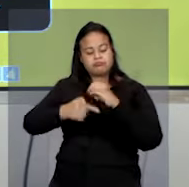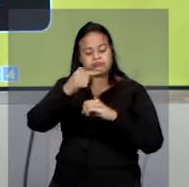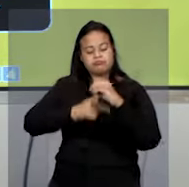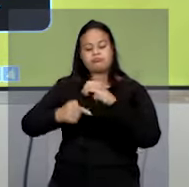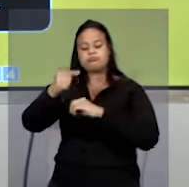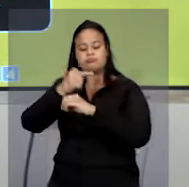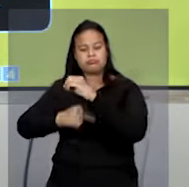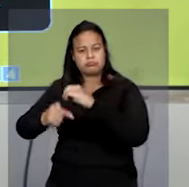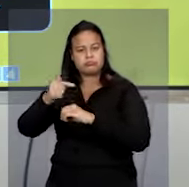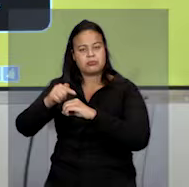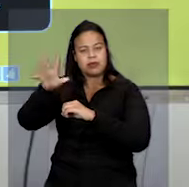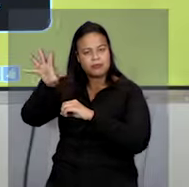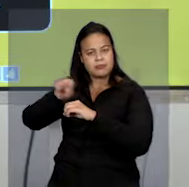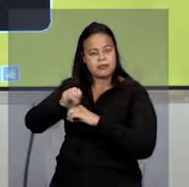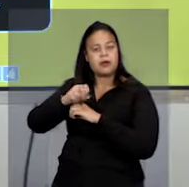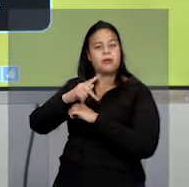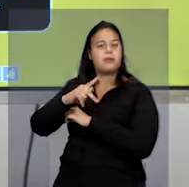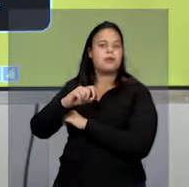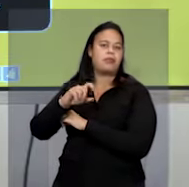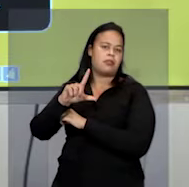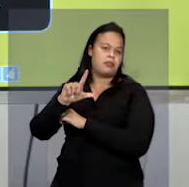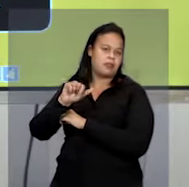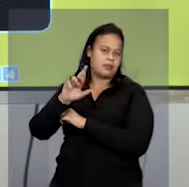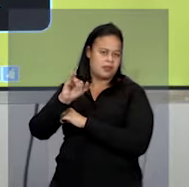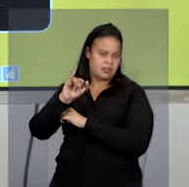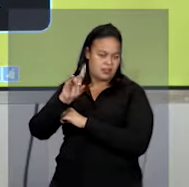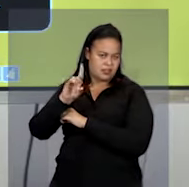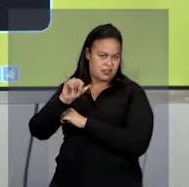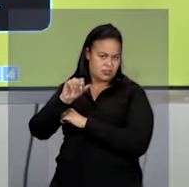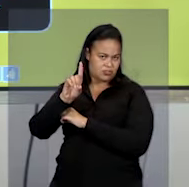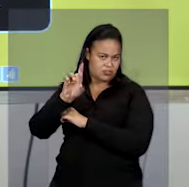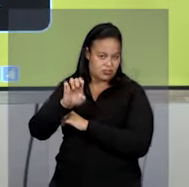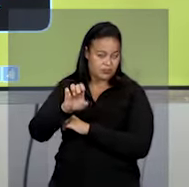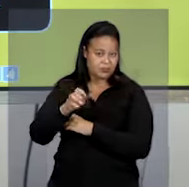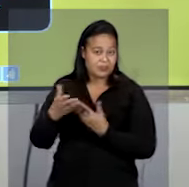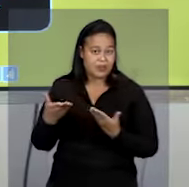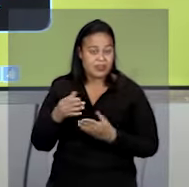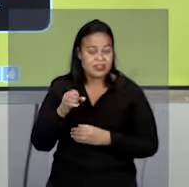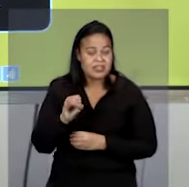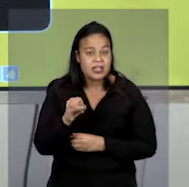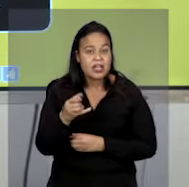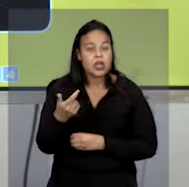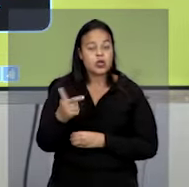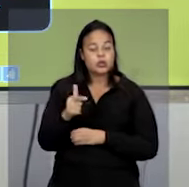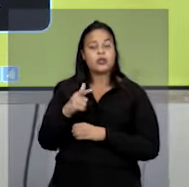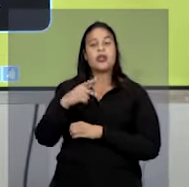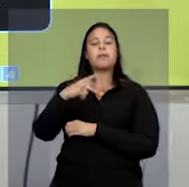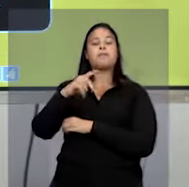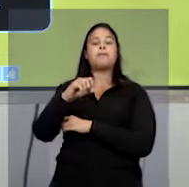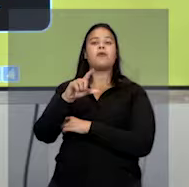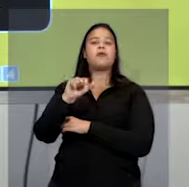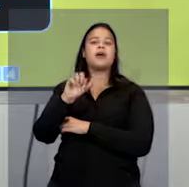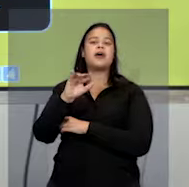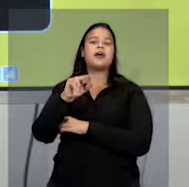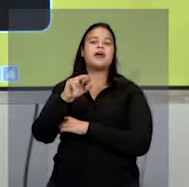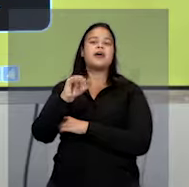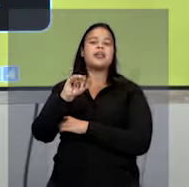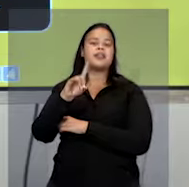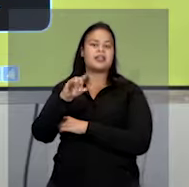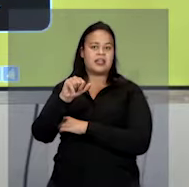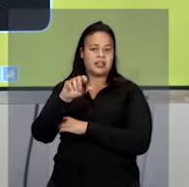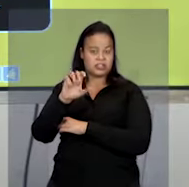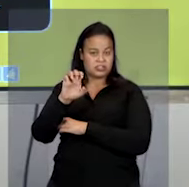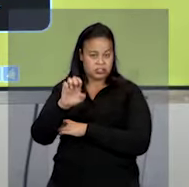Agora, quando eu não tenho uma diferença tão acentuada de polaridade, a geometria da molécula